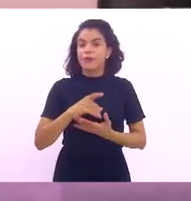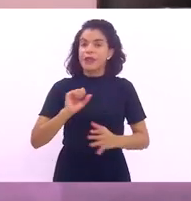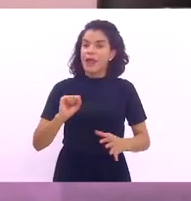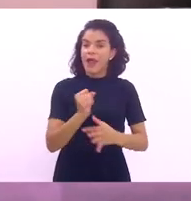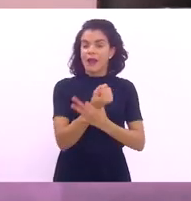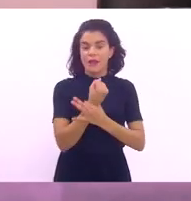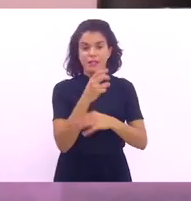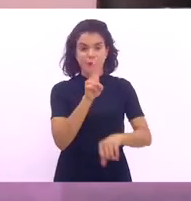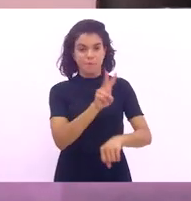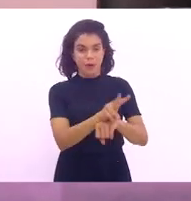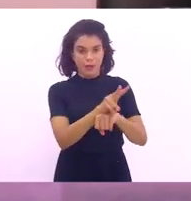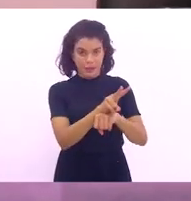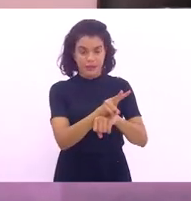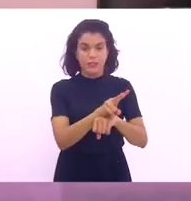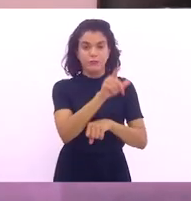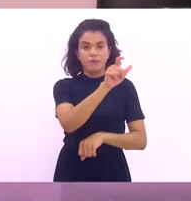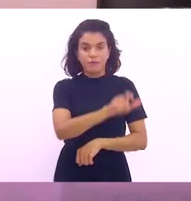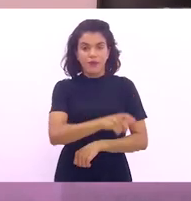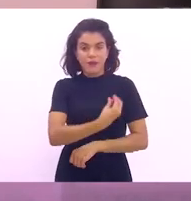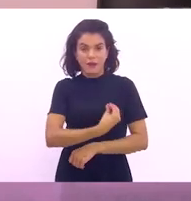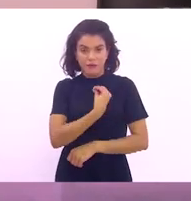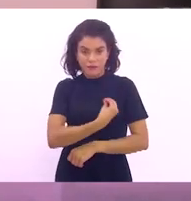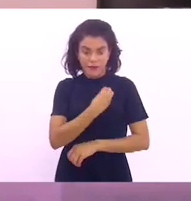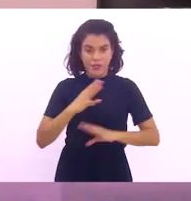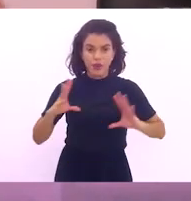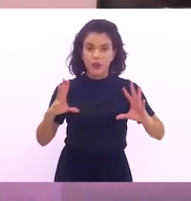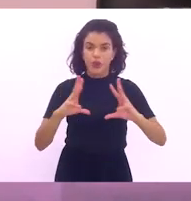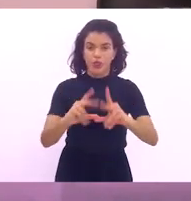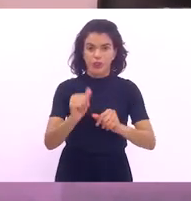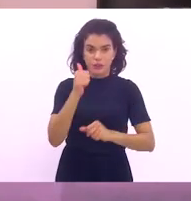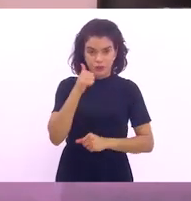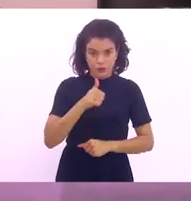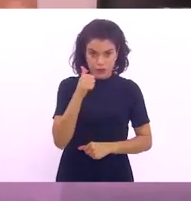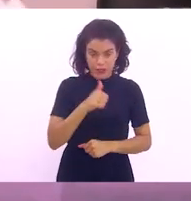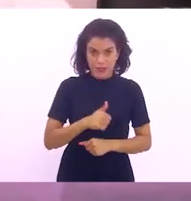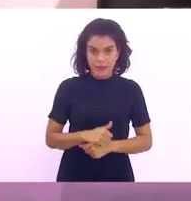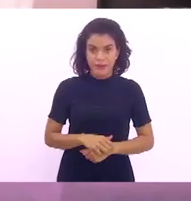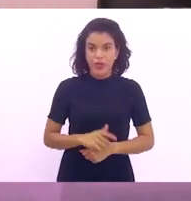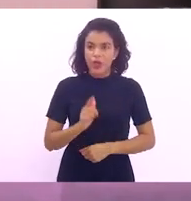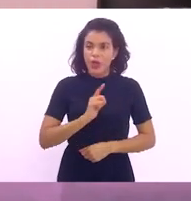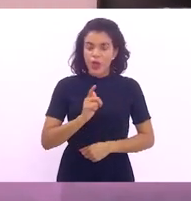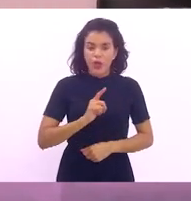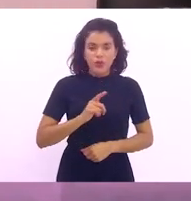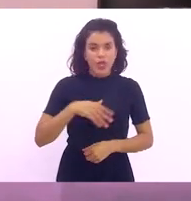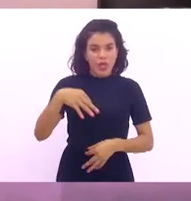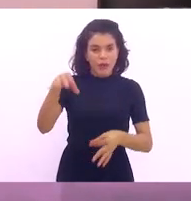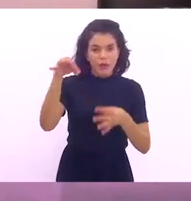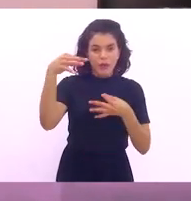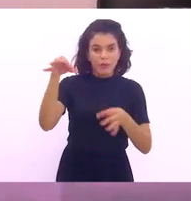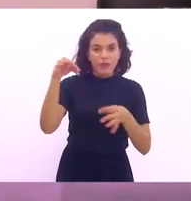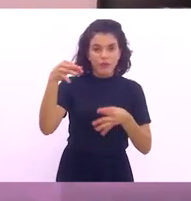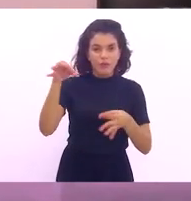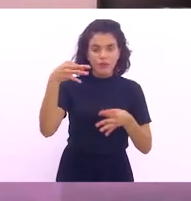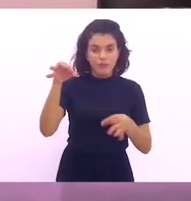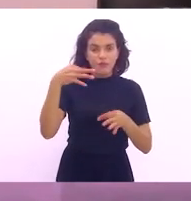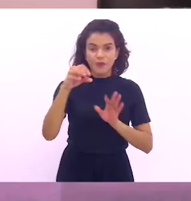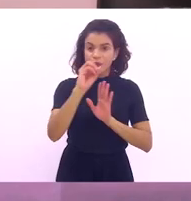a proteção da vida das nossas mulheres eu tenho aqui em mãos